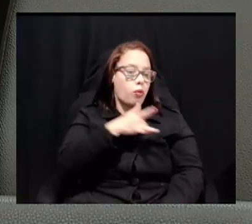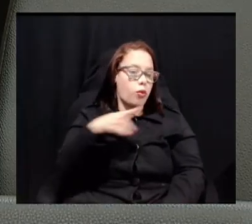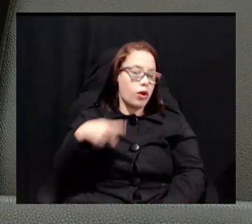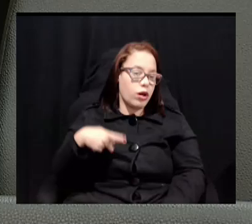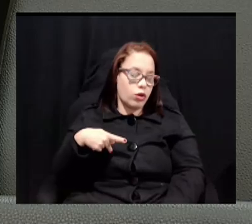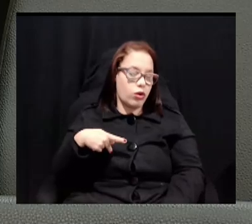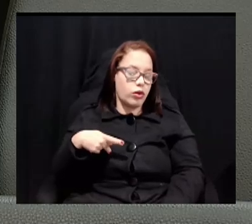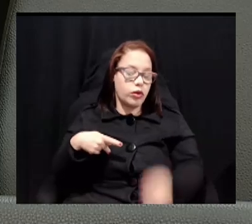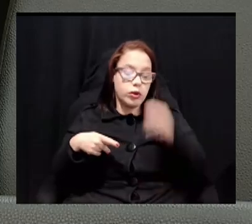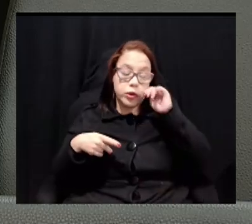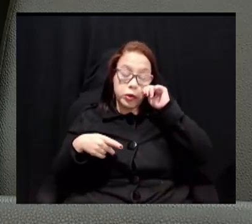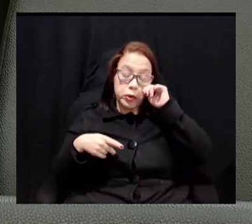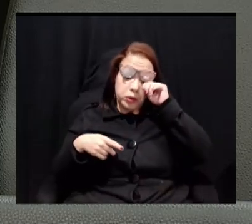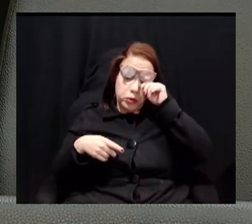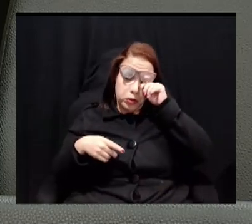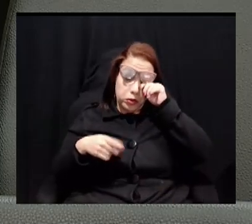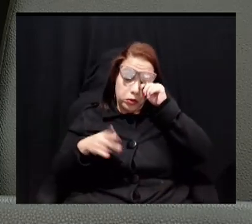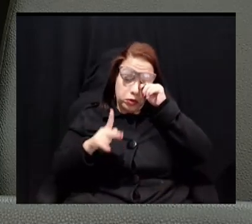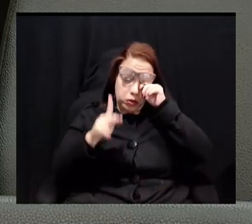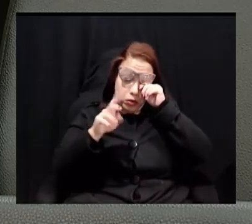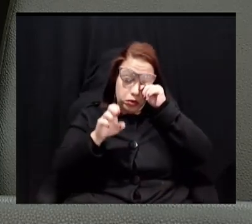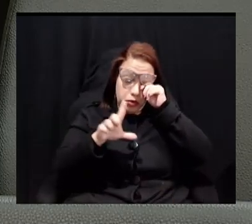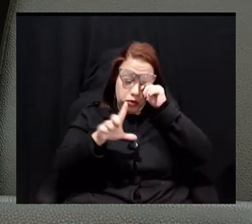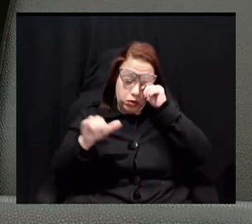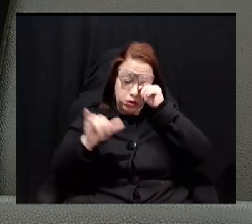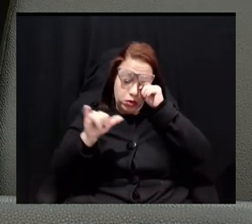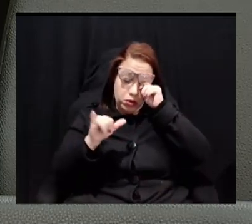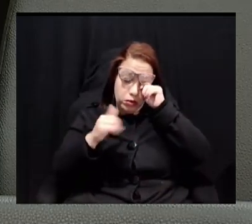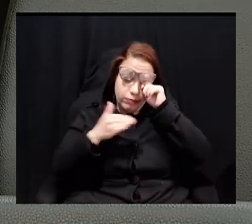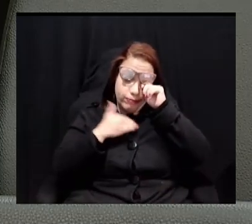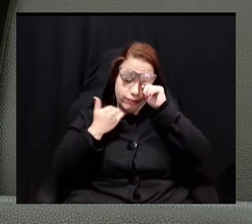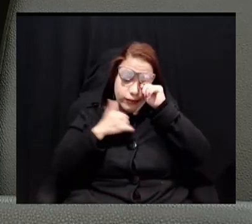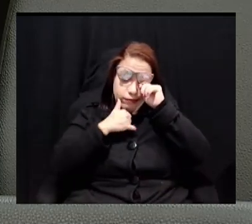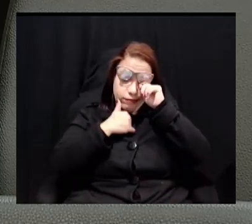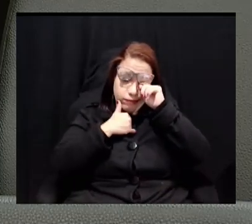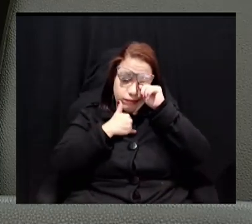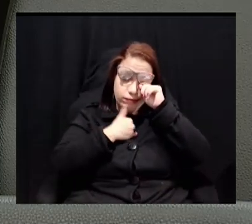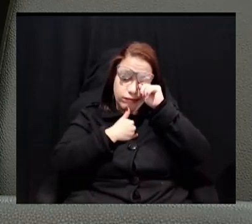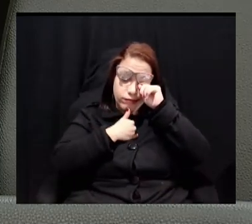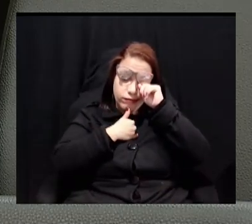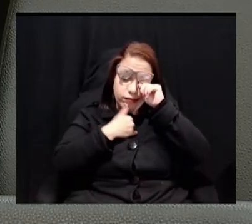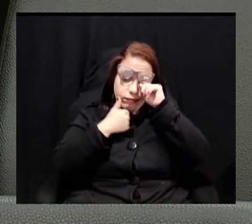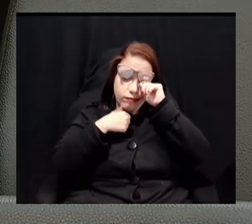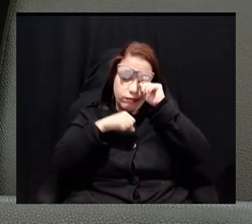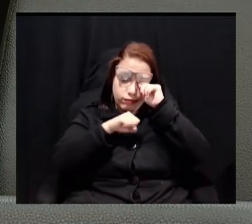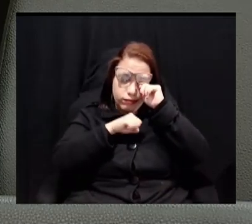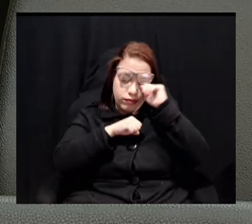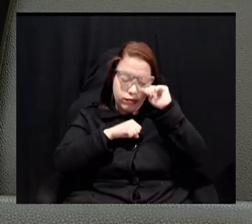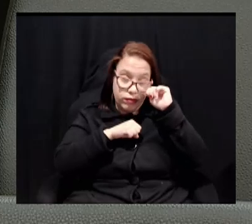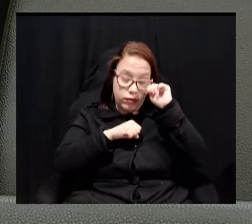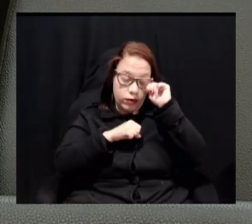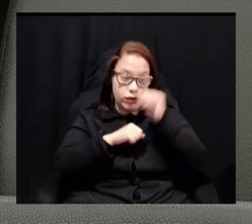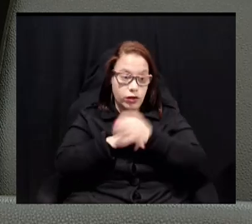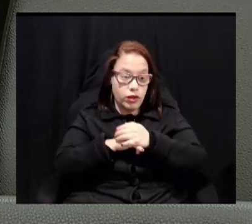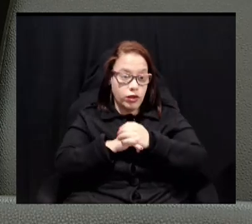que a mãe dela faleceu recentemente, que foi idealizadora junto com ela lá no Bom